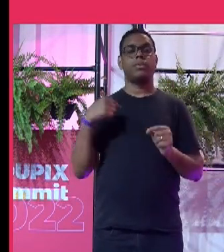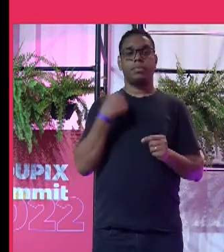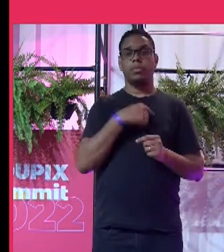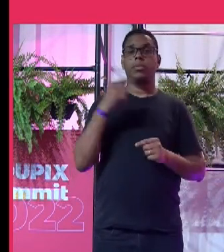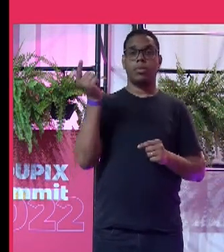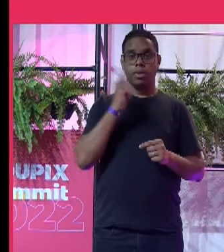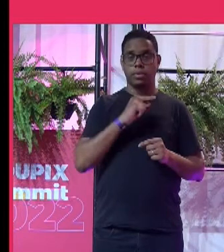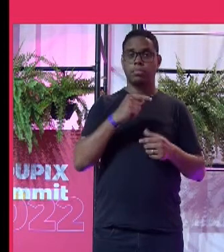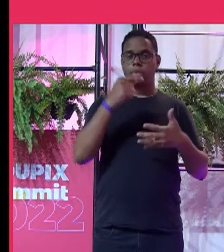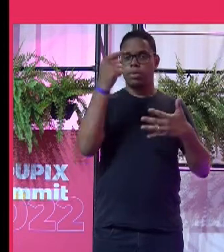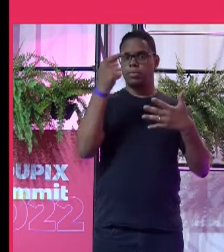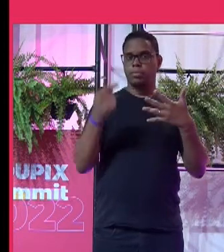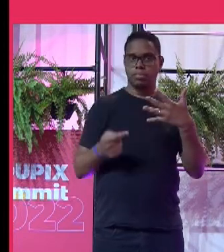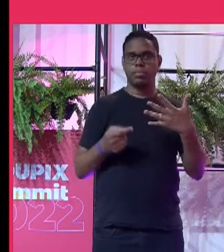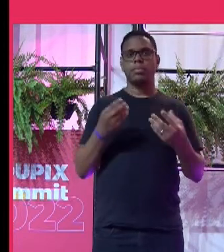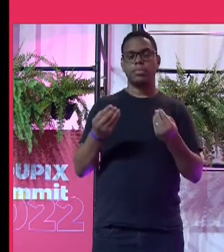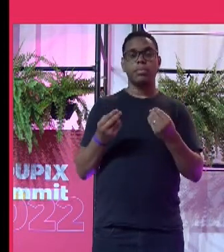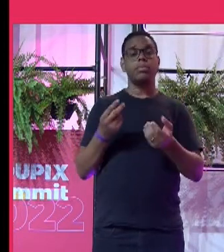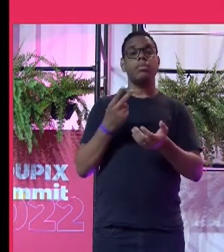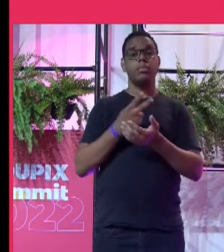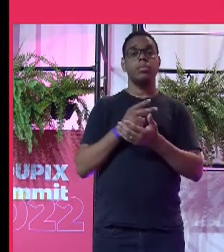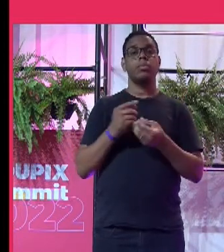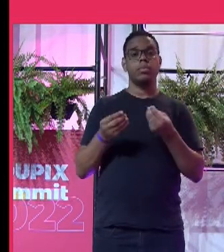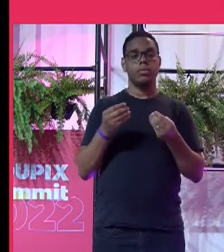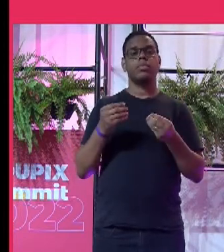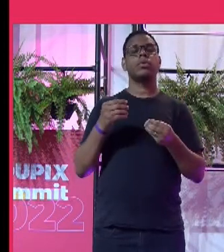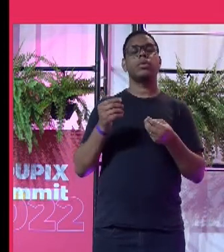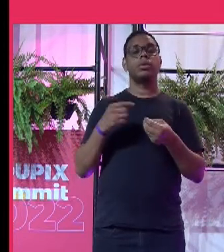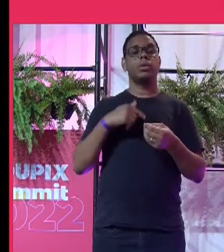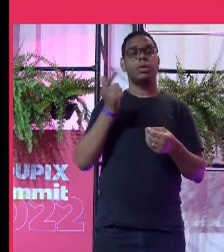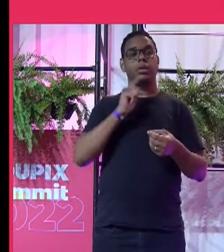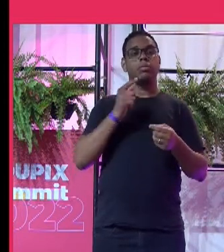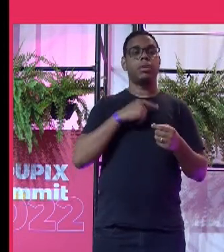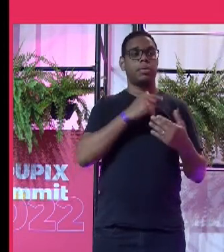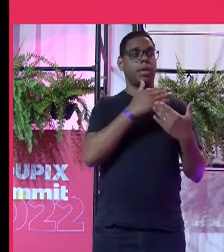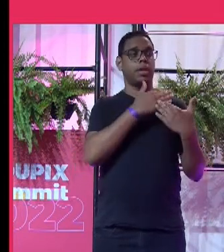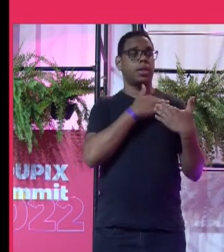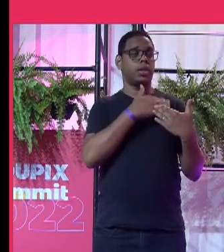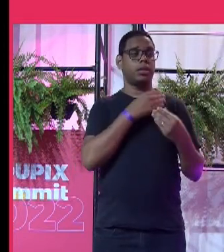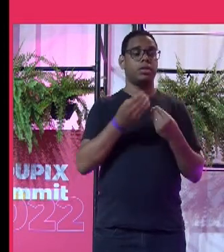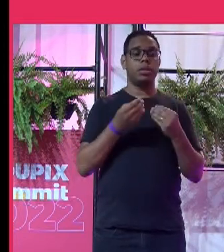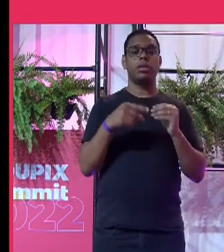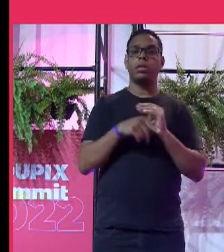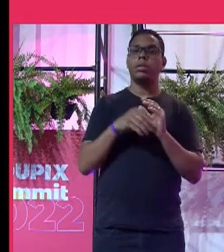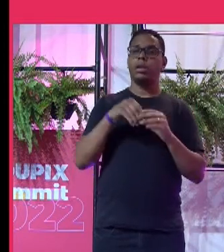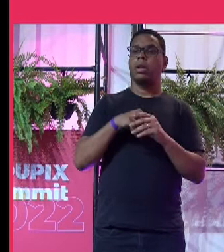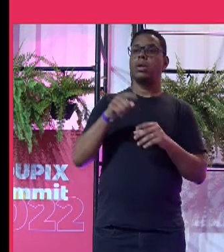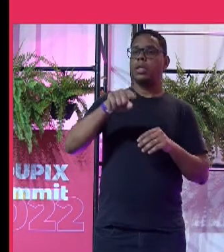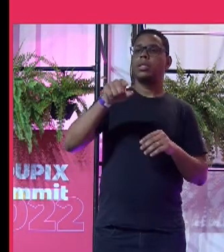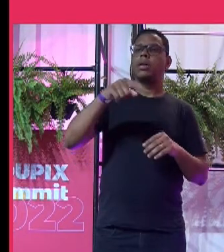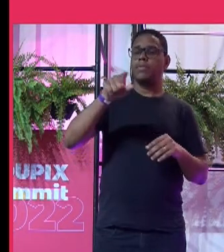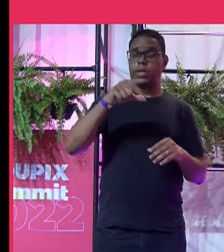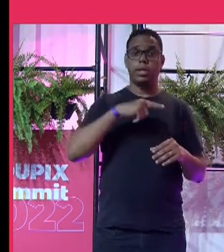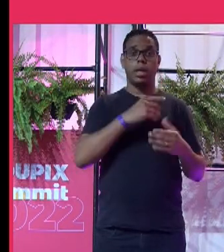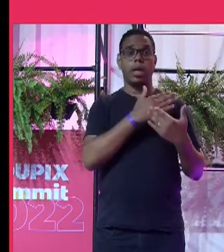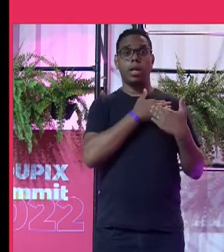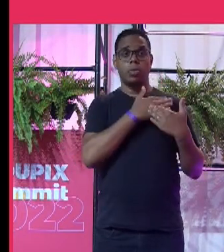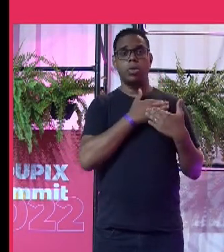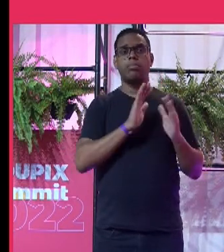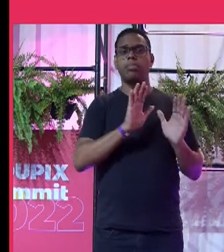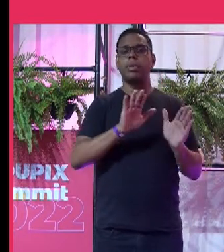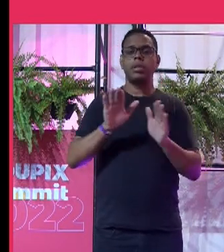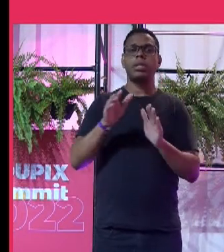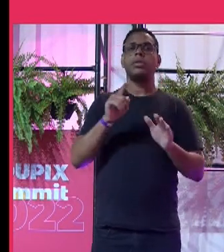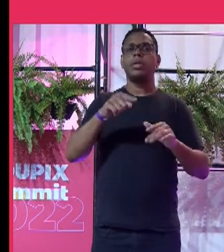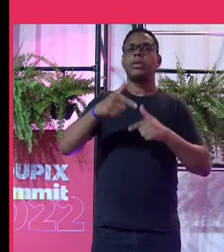todos esses itens ser da Jelly Smack, tirar toda essa responsabilidade dentro de vocês e deixar vocês fazerem o que